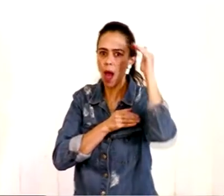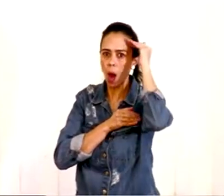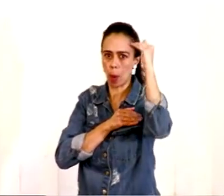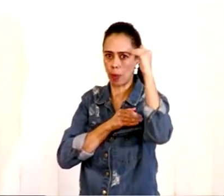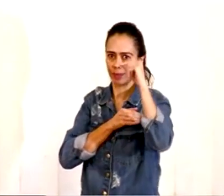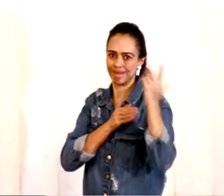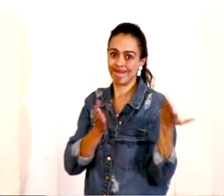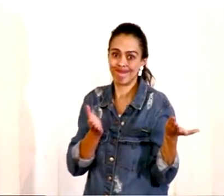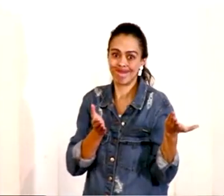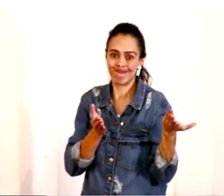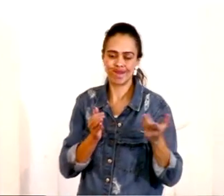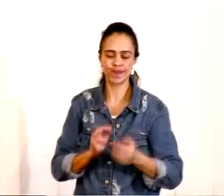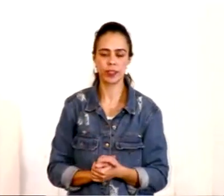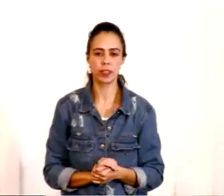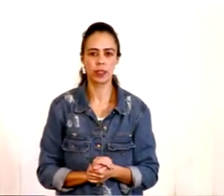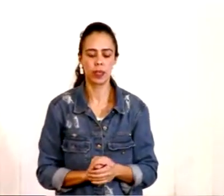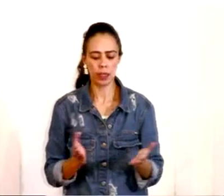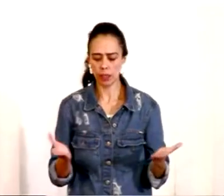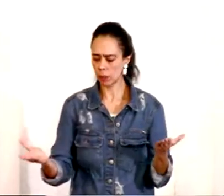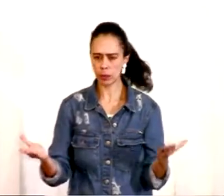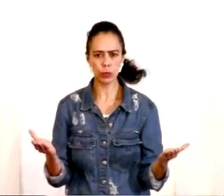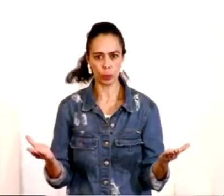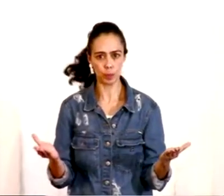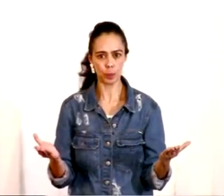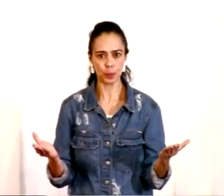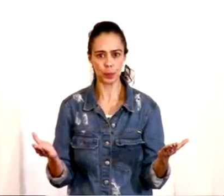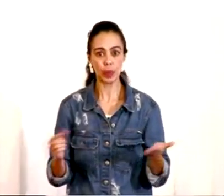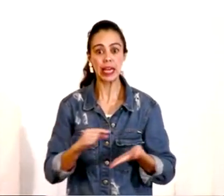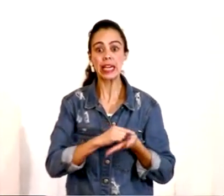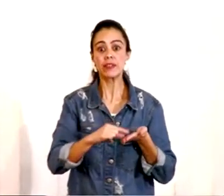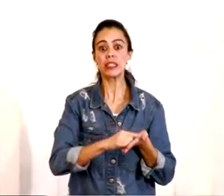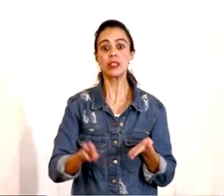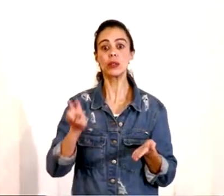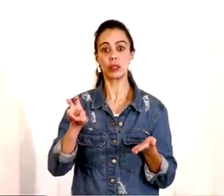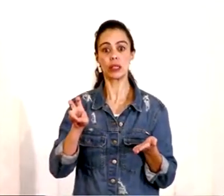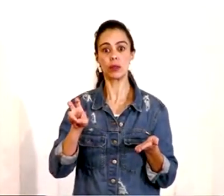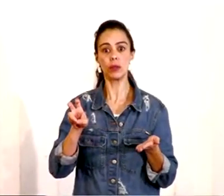Porque Caim, diz o versículo 5, ele irou-se